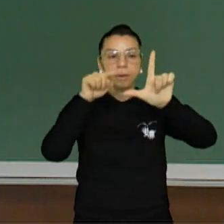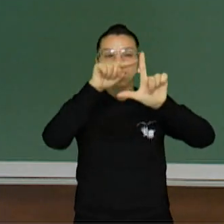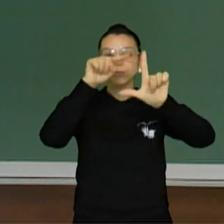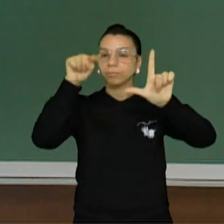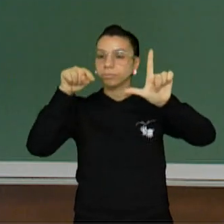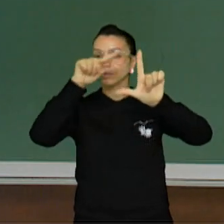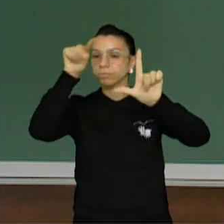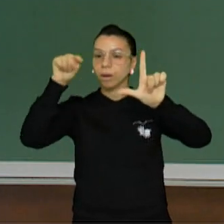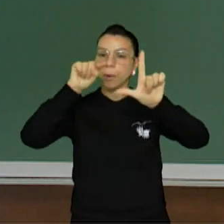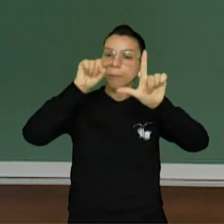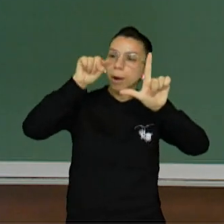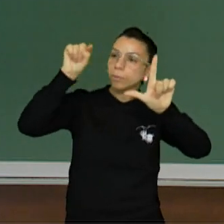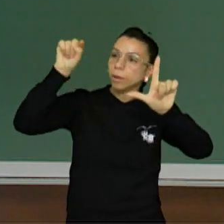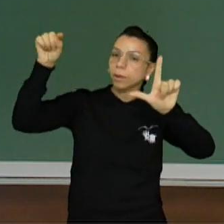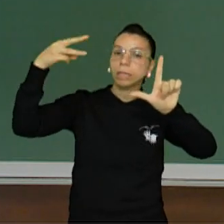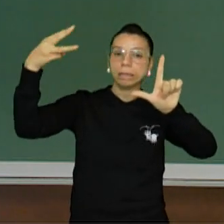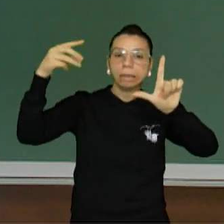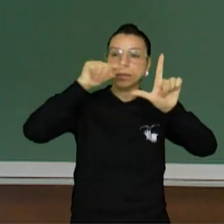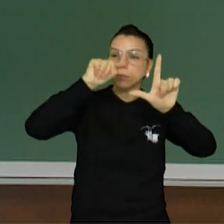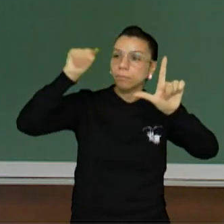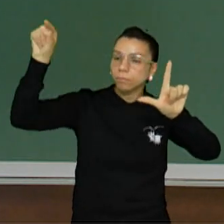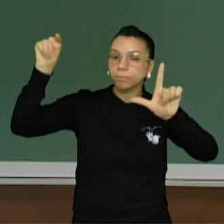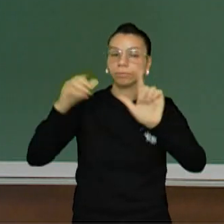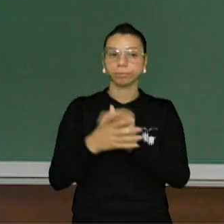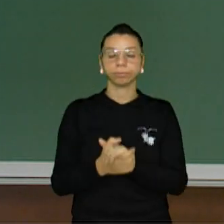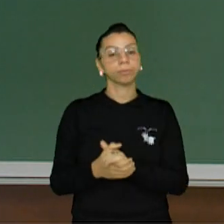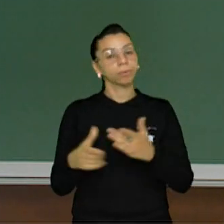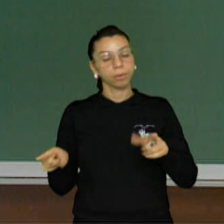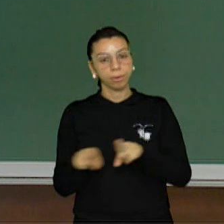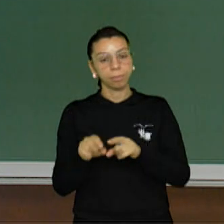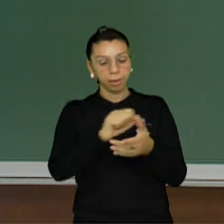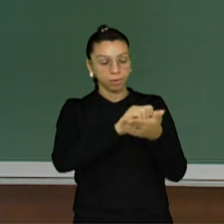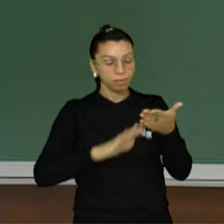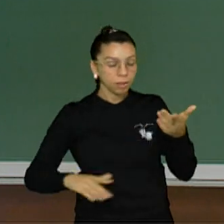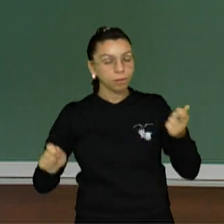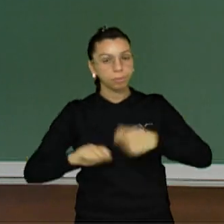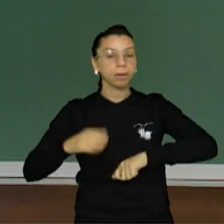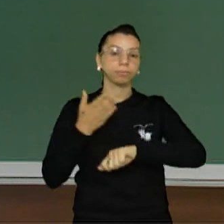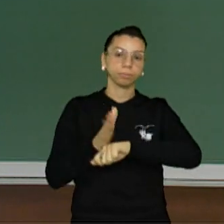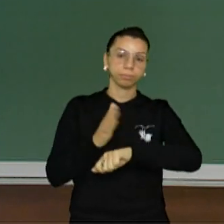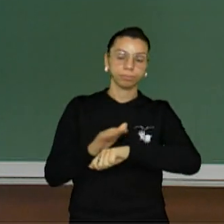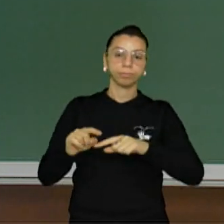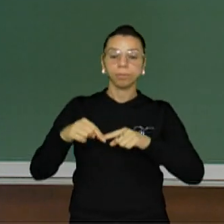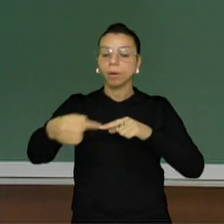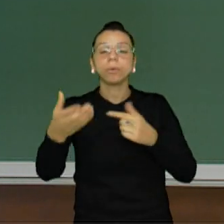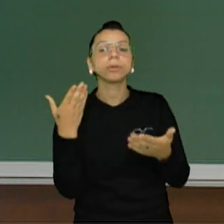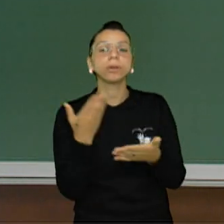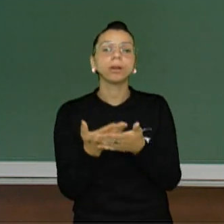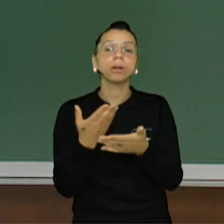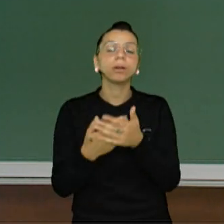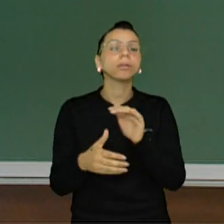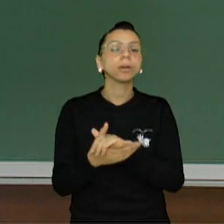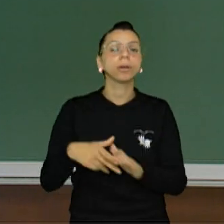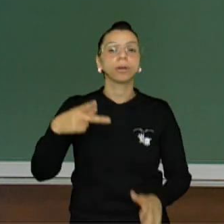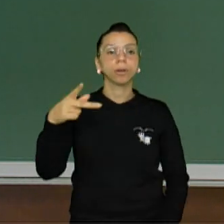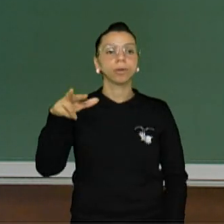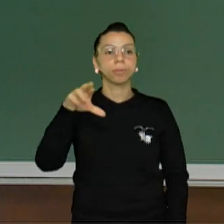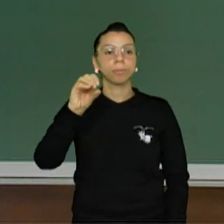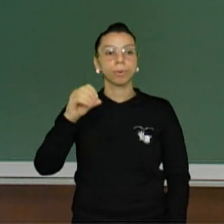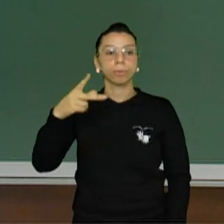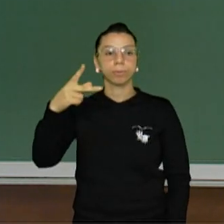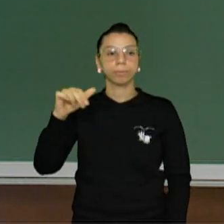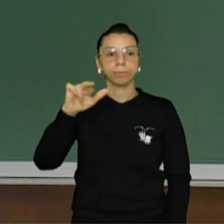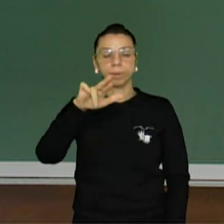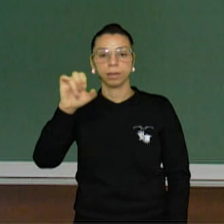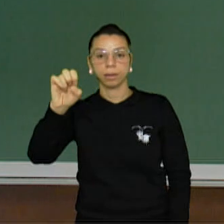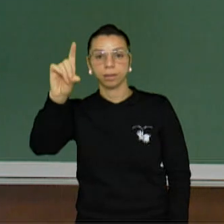resolveu o exercício, porque exercício serve para a gente praticar. Na próxima aula, vamos estudar as propriedades